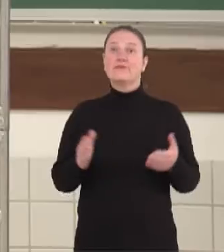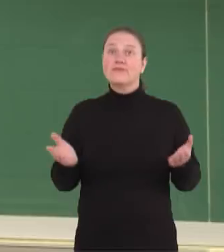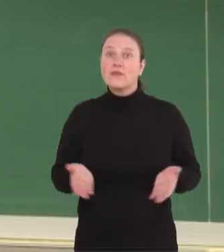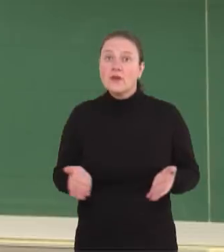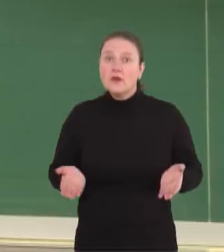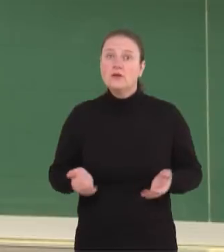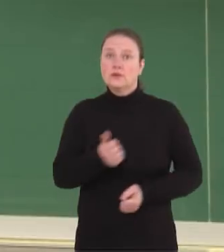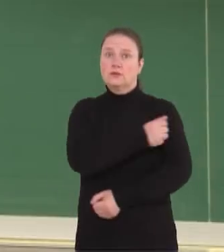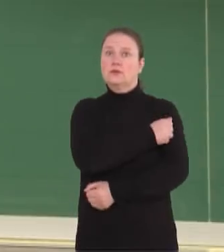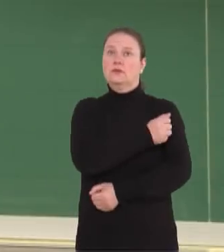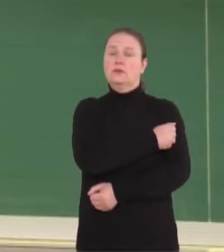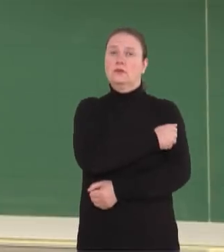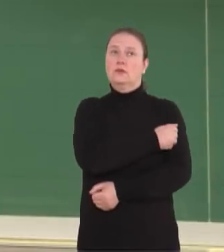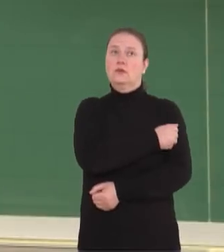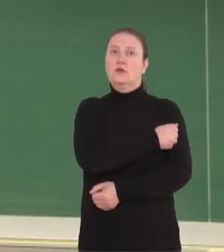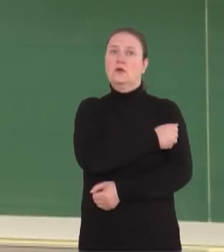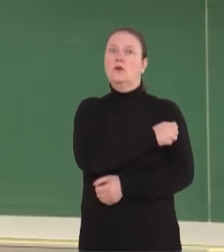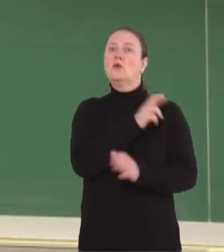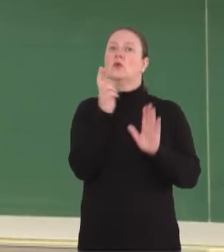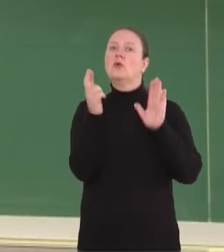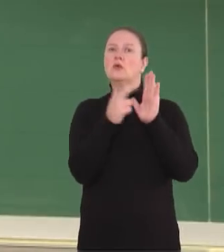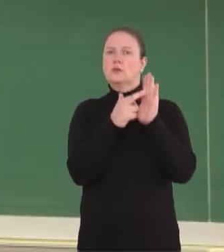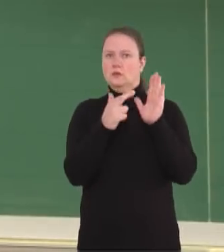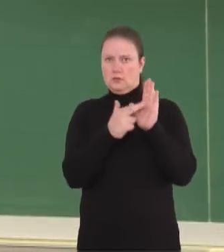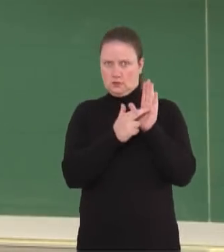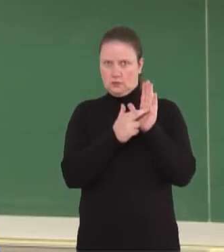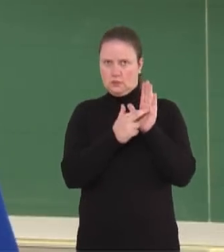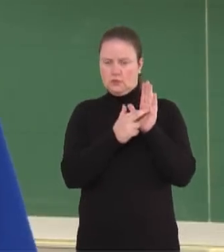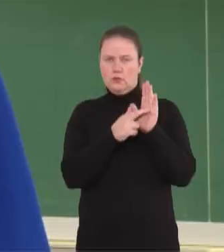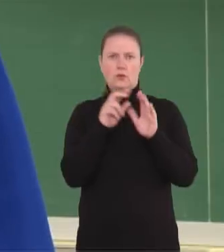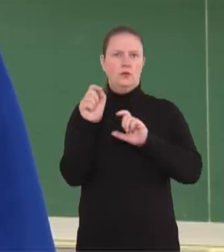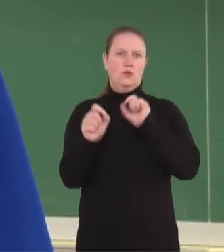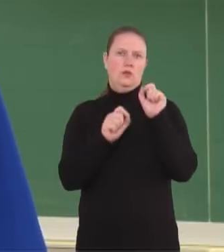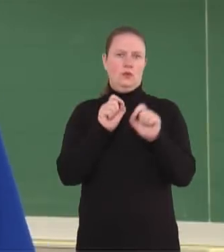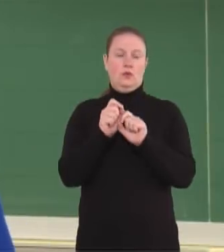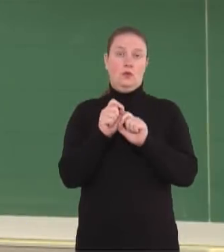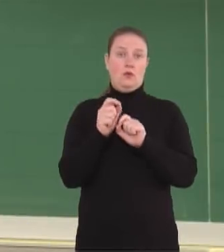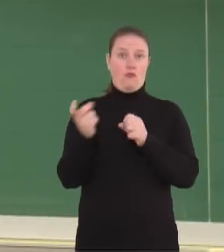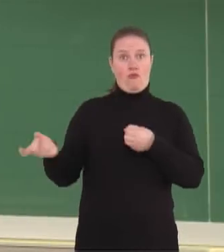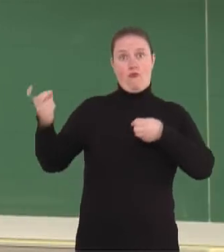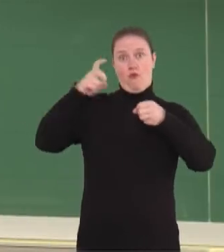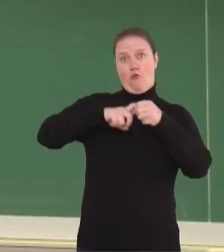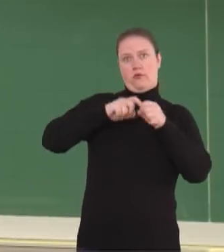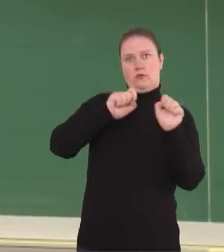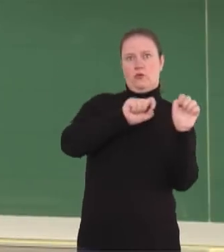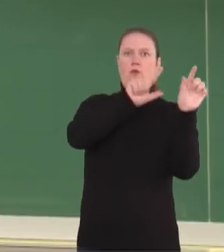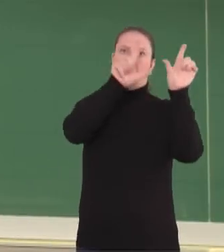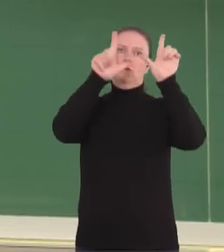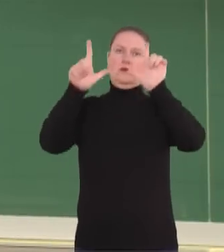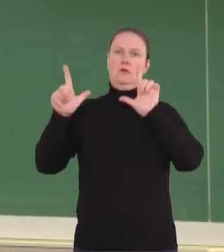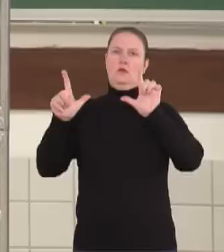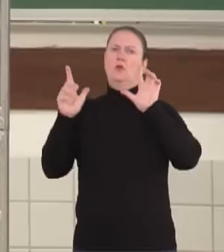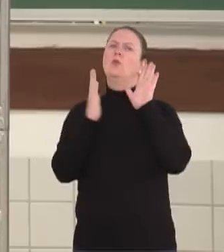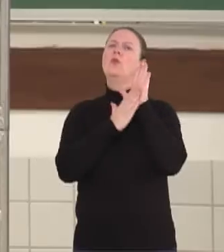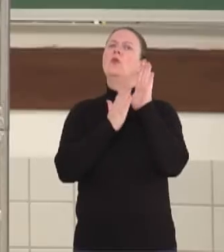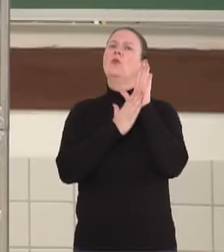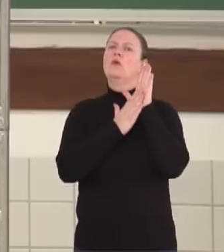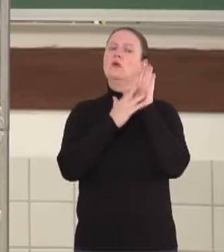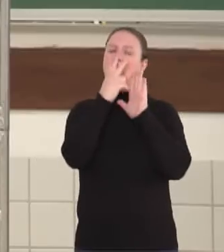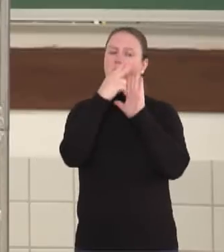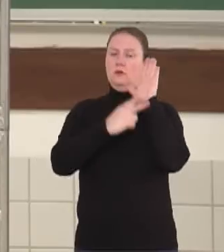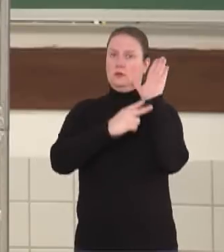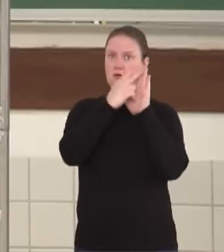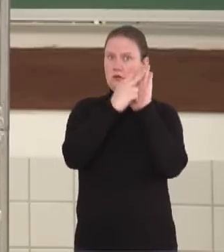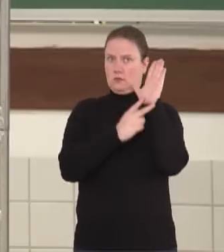Então, pessoal, vamos conferir a resposta para essa questão. Então, eu trouxe aqui novamente o slide, vou propor que vocês deem aí uma